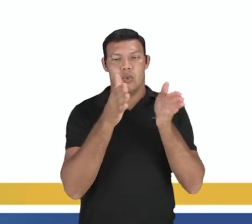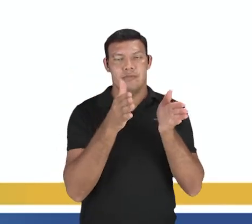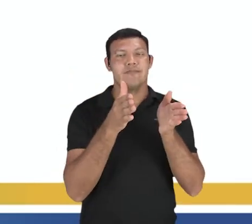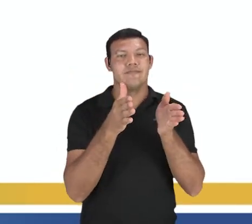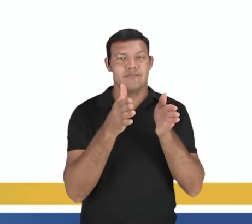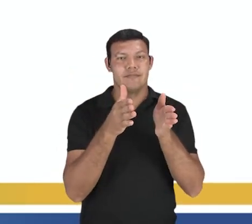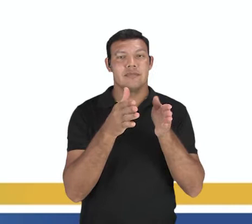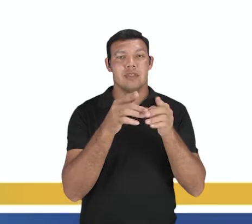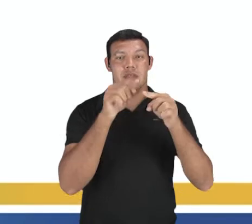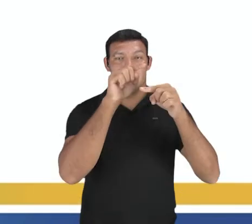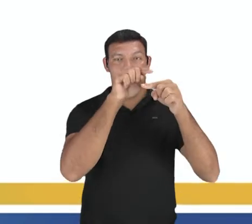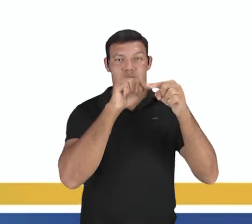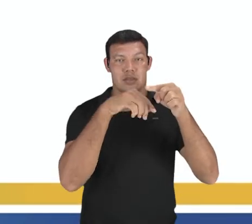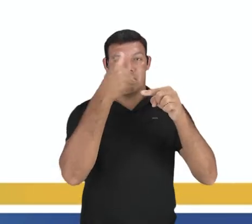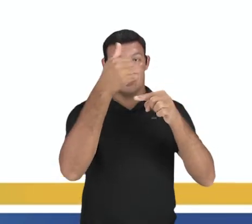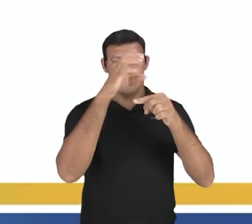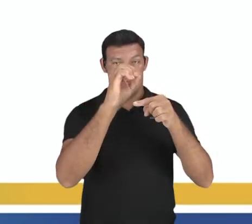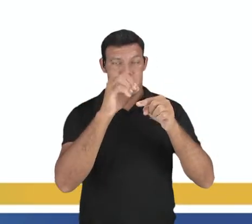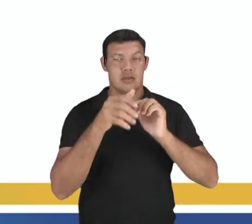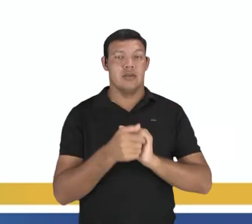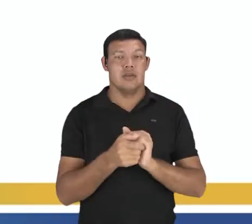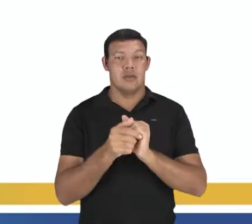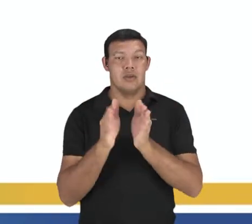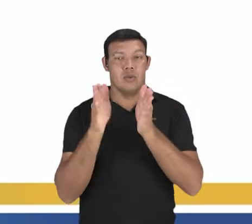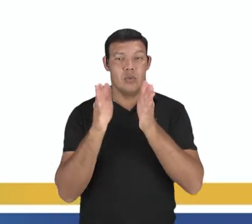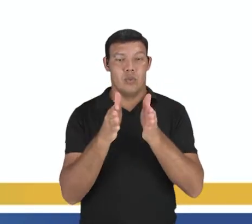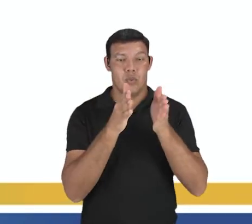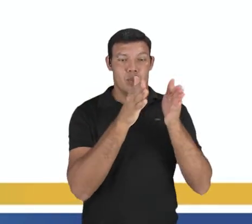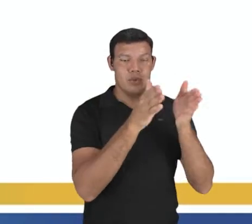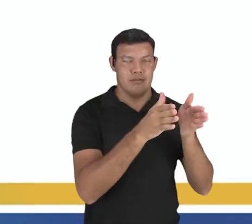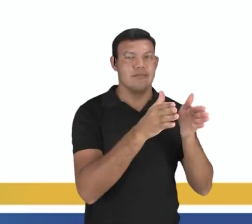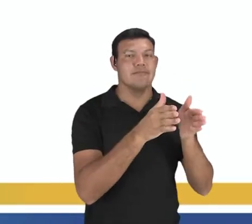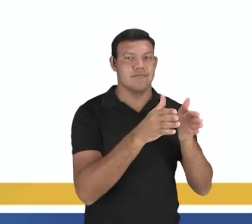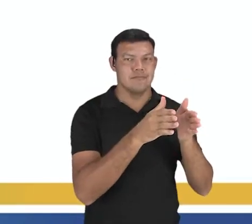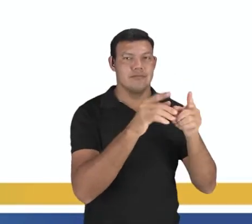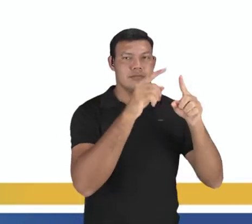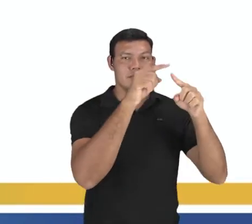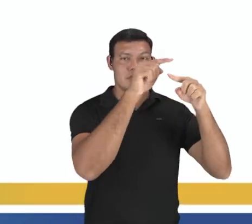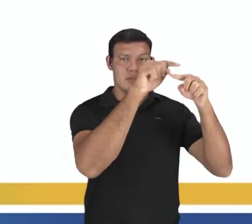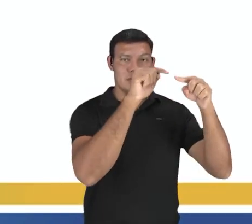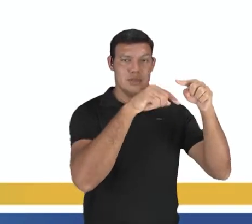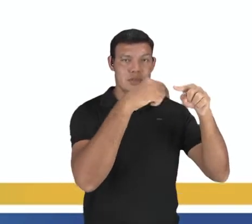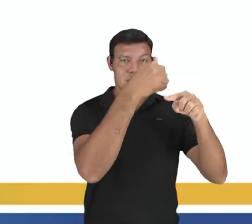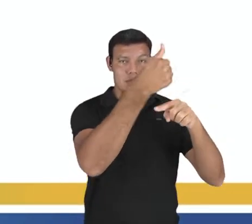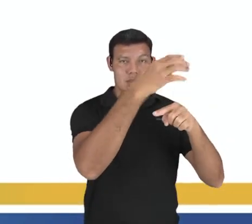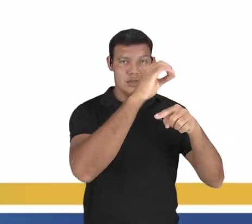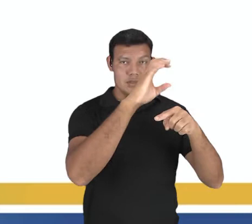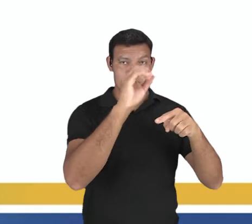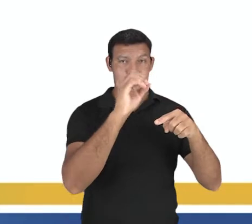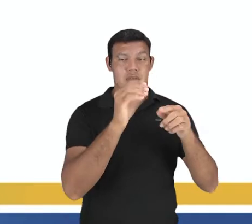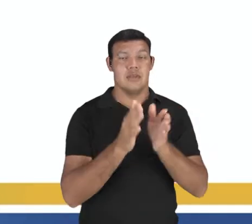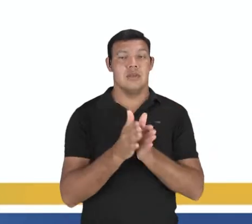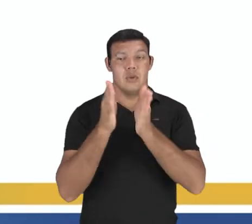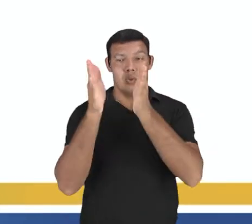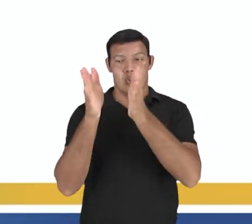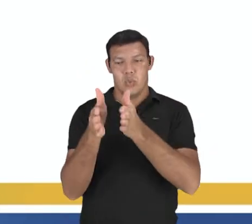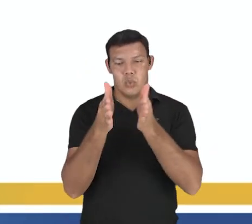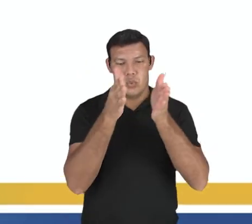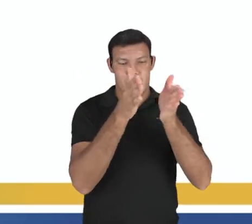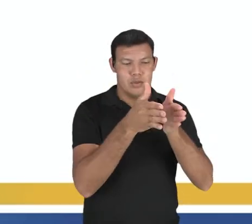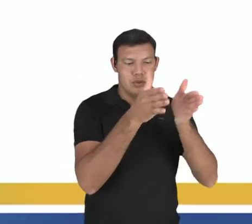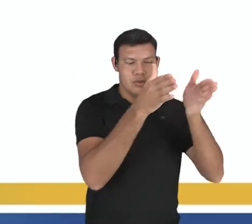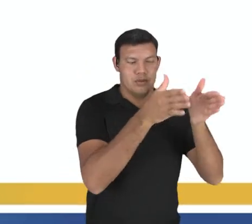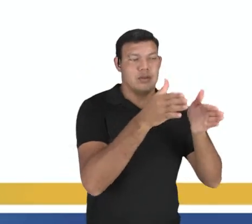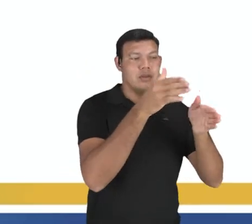acho que não estou fazendo uma divisão por 10 se eu amo duas casinhas para esquerda Eu estou fazendo uma divisão por sem se eu ando